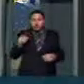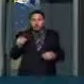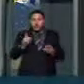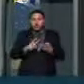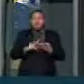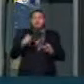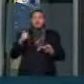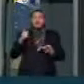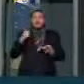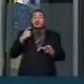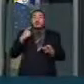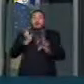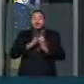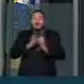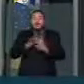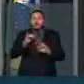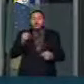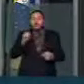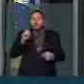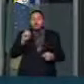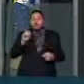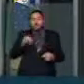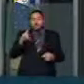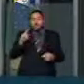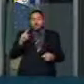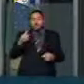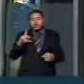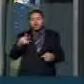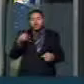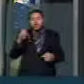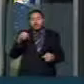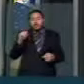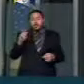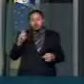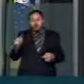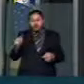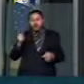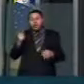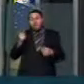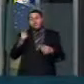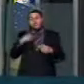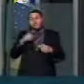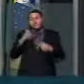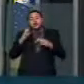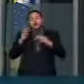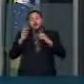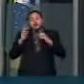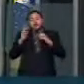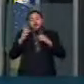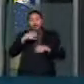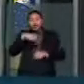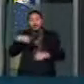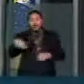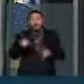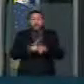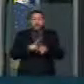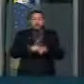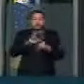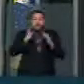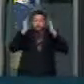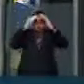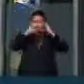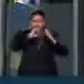e consagrante, Dom Geraldo Magela, arcebispo emérito de Salvador, e Dom Manuel Delson da Cruz, bispo de Caicó, no Rio